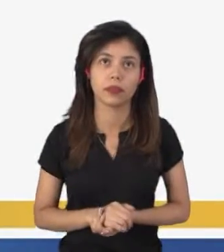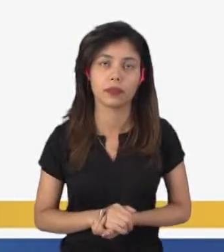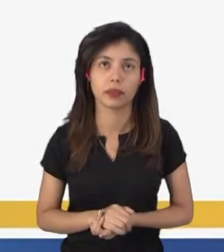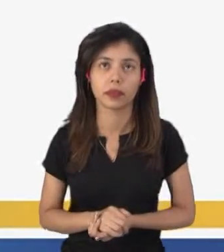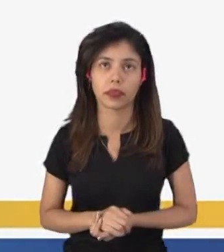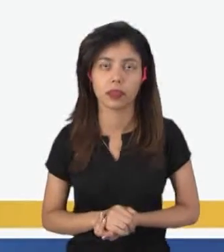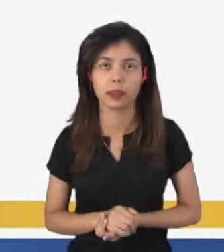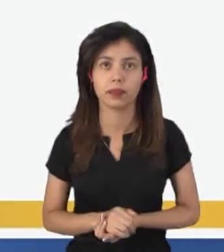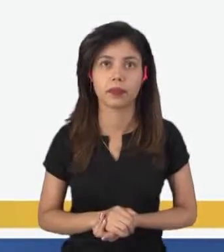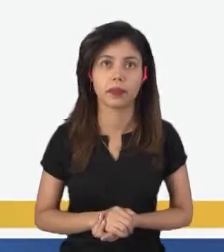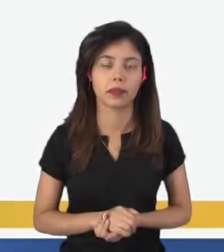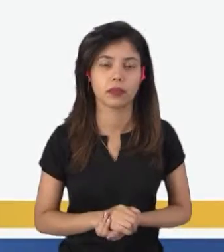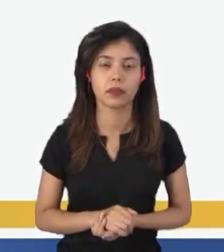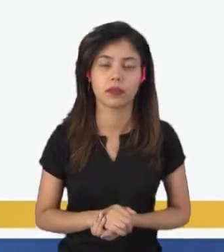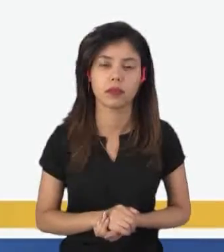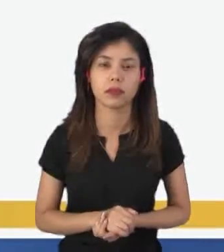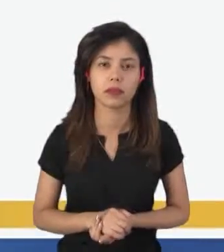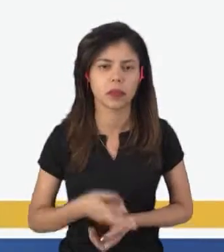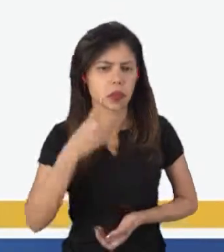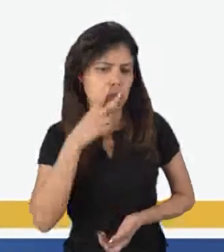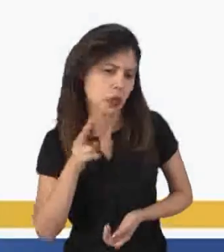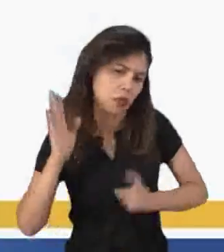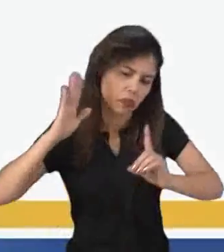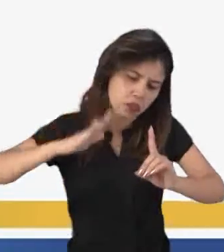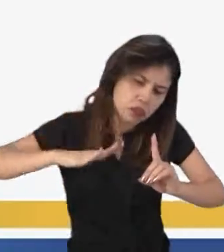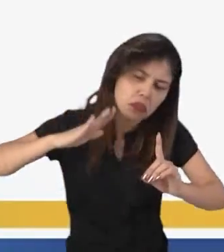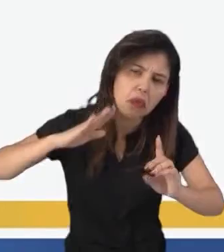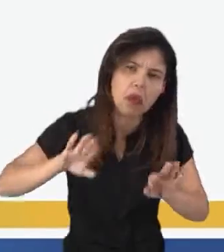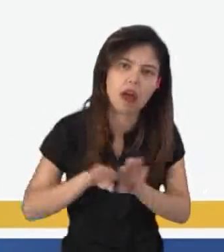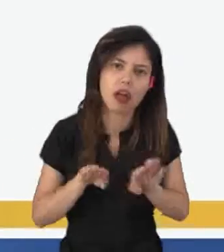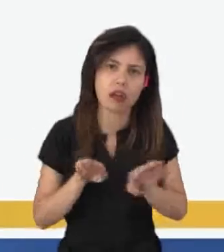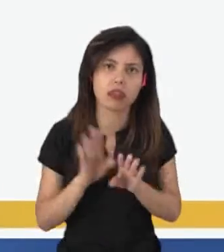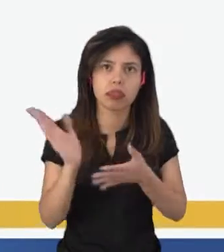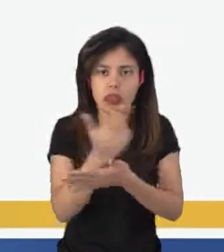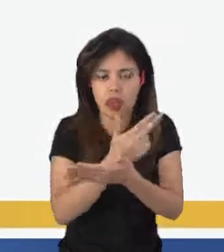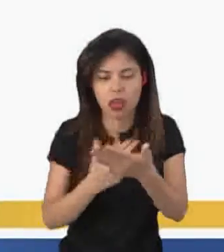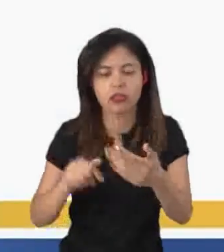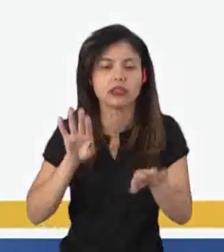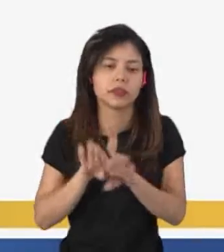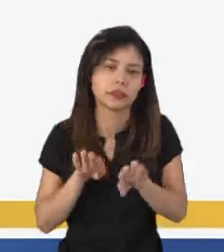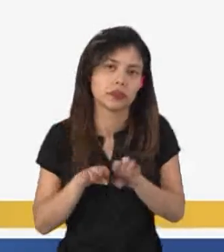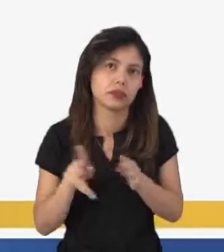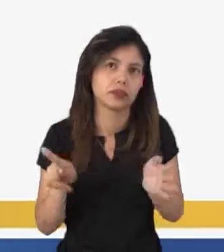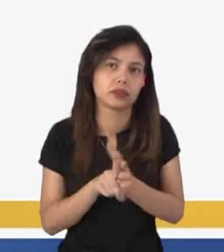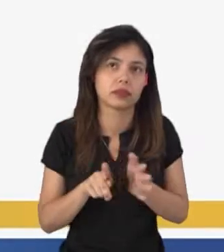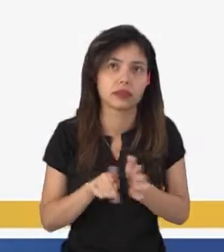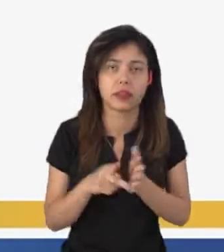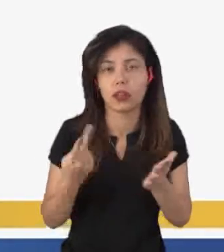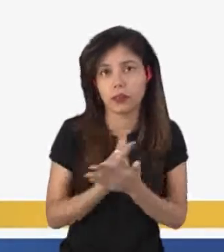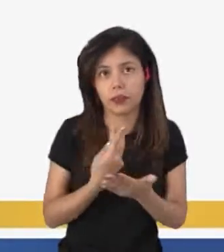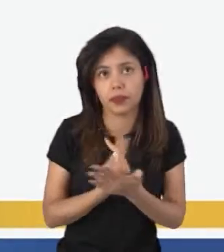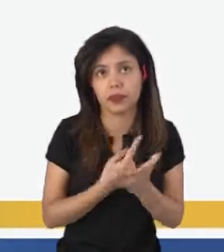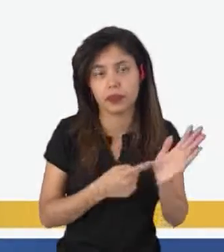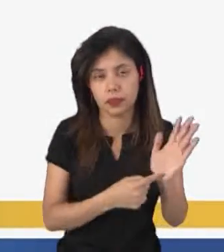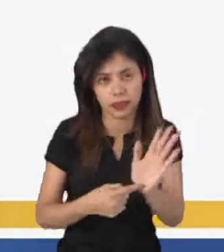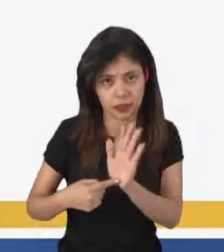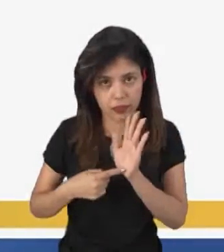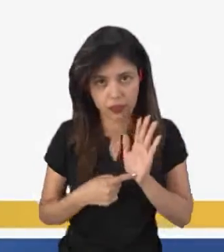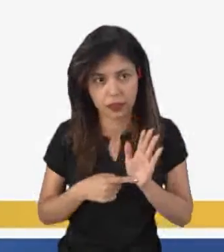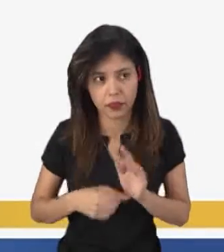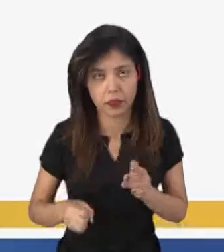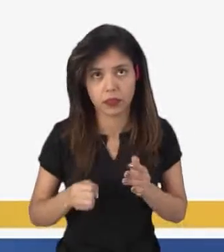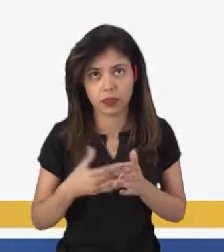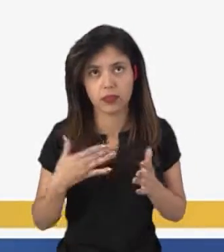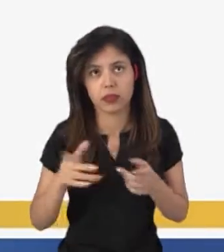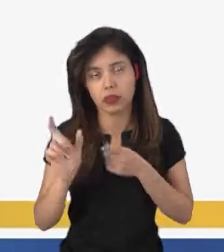muçulmanos, eles não veneram muito a questão da arte, porque para eles é profano representar tanto as palavras